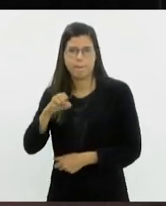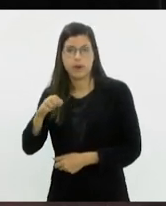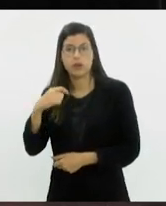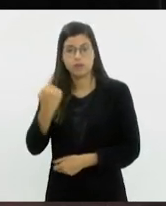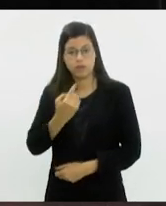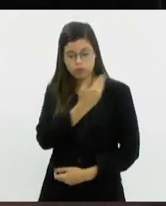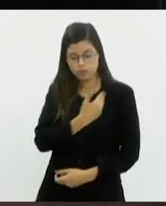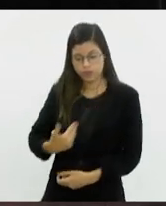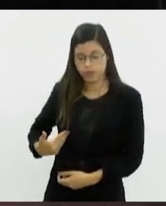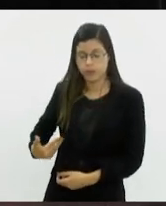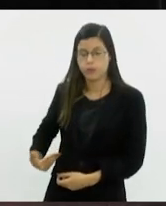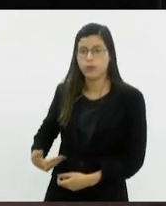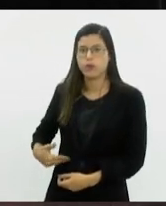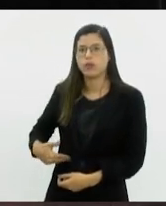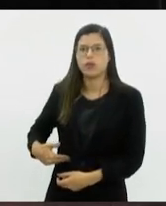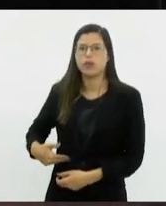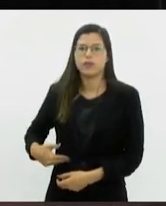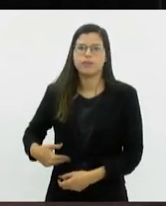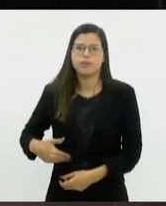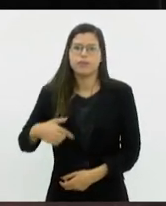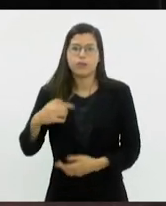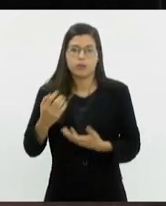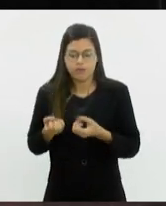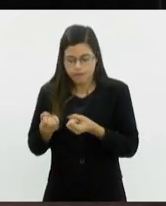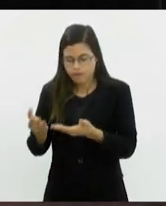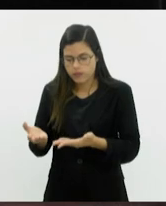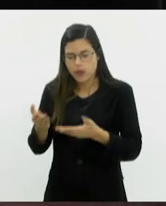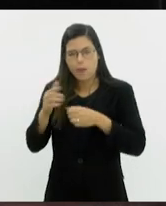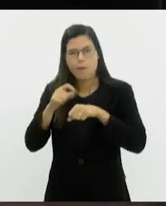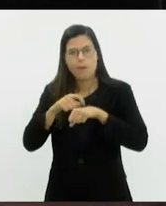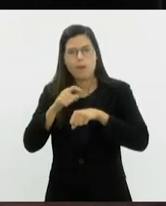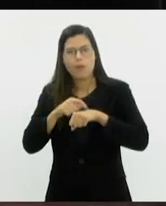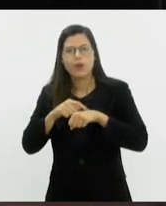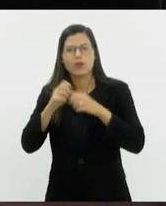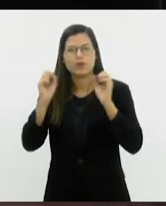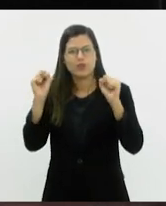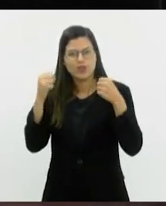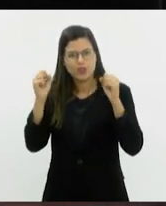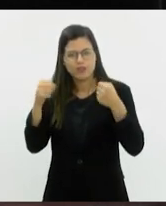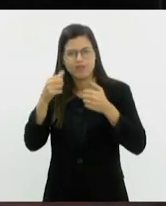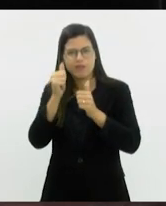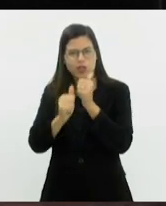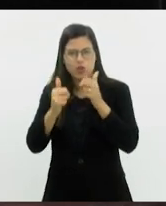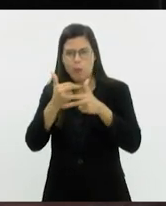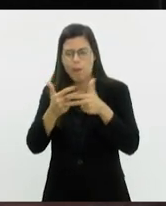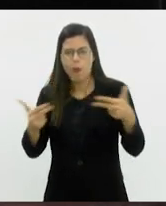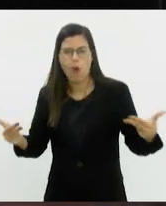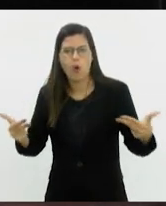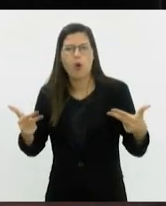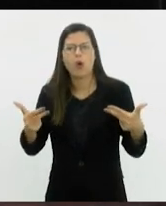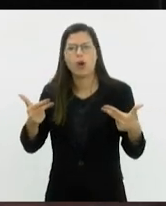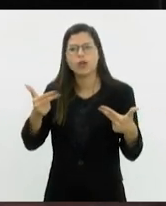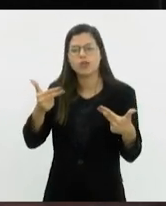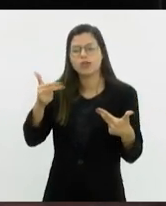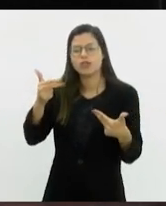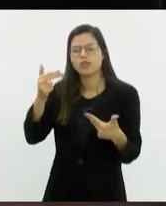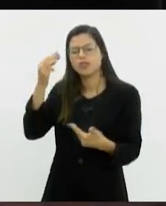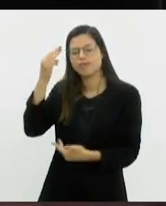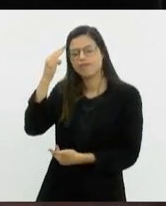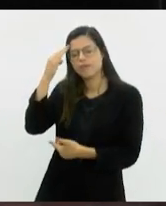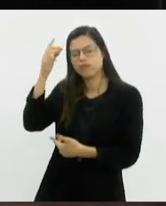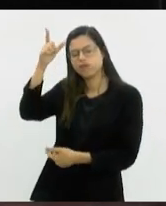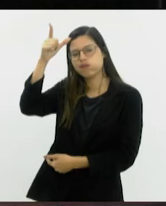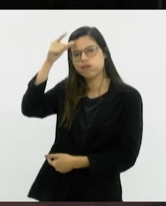ofertar a ela um momento de lazer, de prática de esporte, de poder deixar a mente dela um pouco mais tranquila,